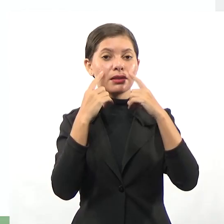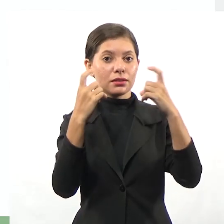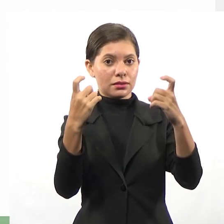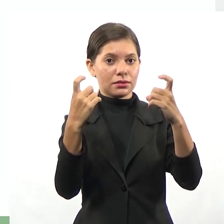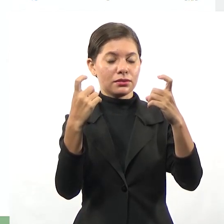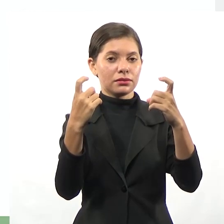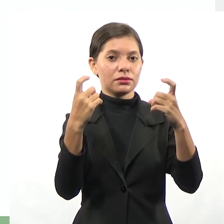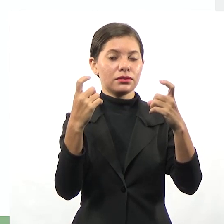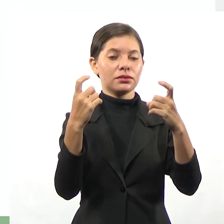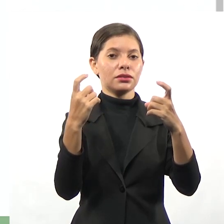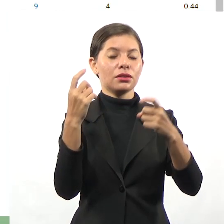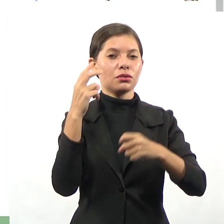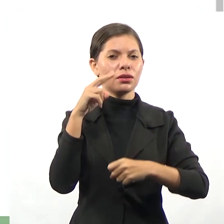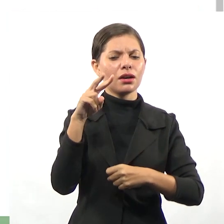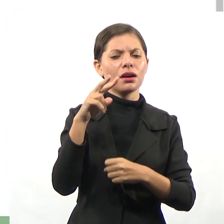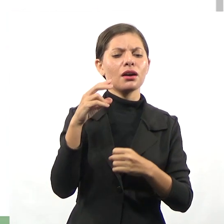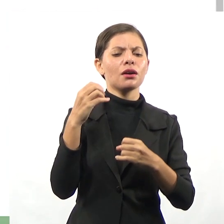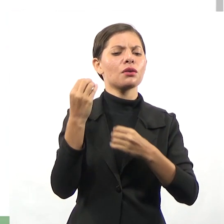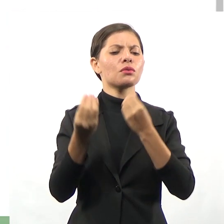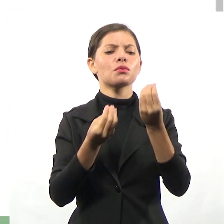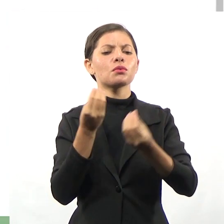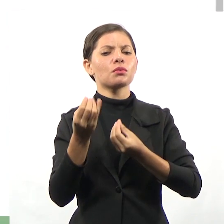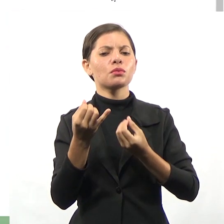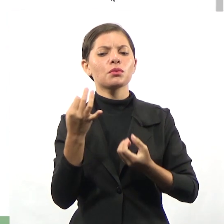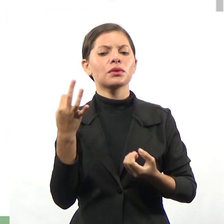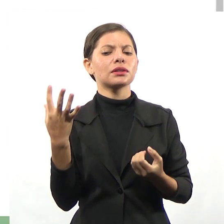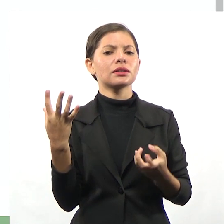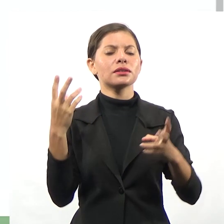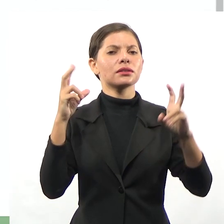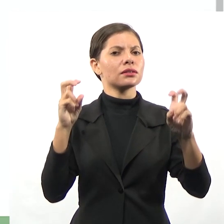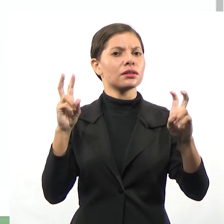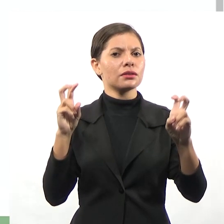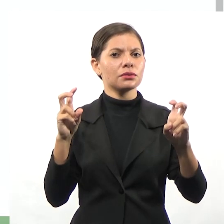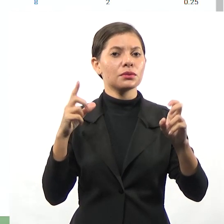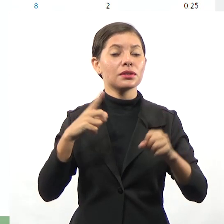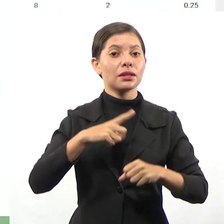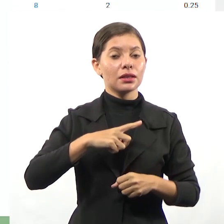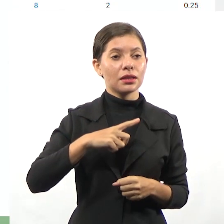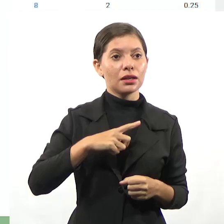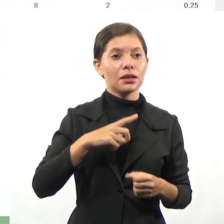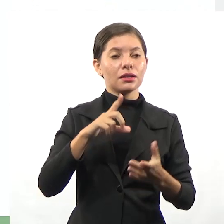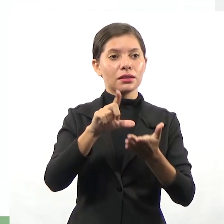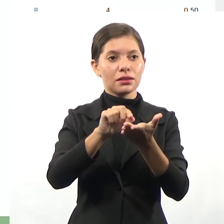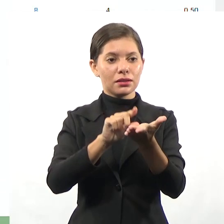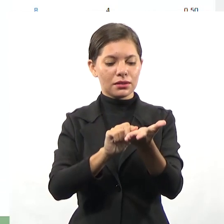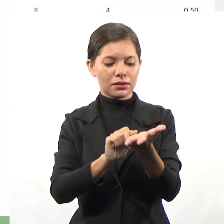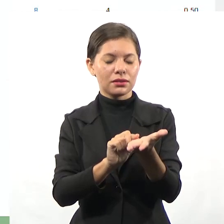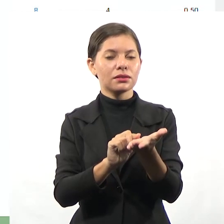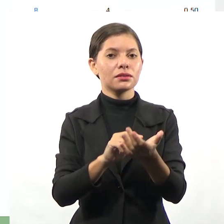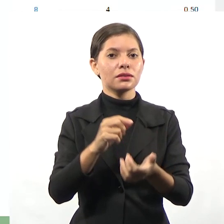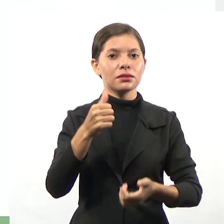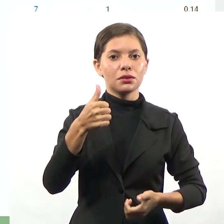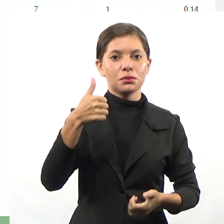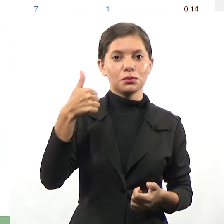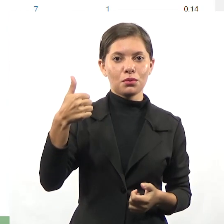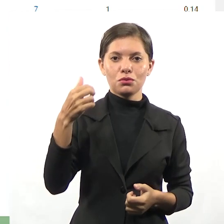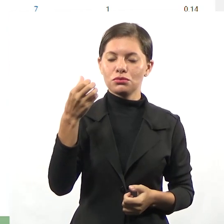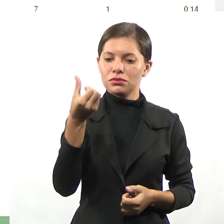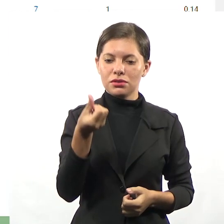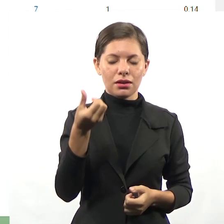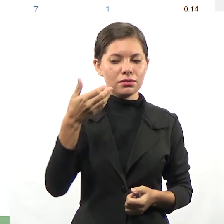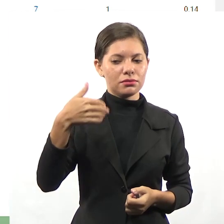teve 11 citações, 6 e assim sucessivamente. Então, às vezes, é interessante buscar artigos que houve muita citação,